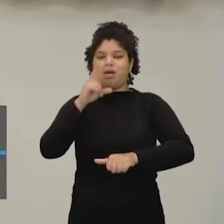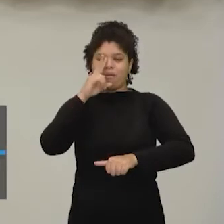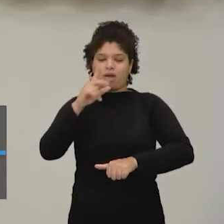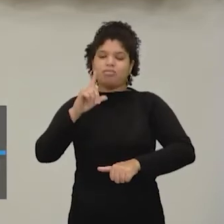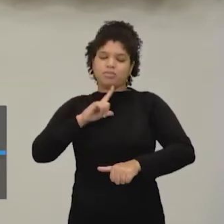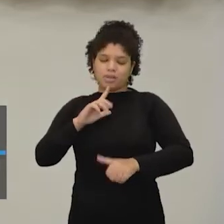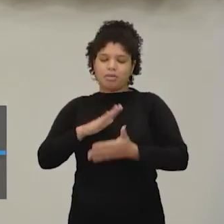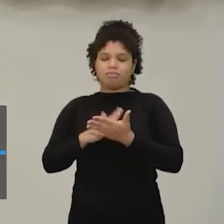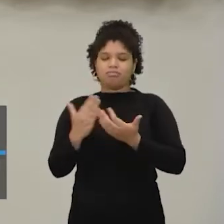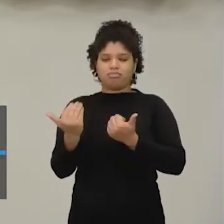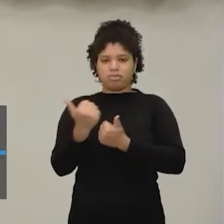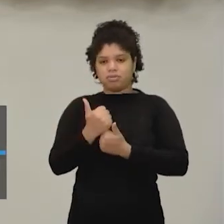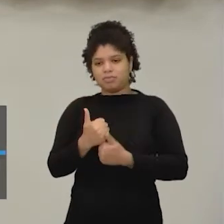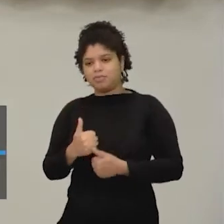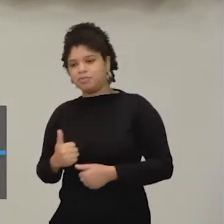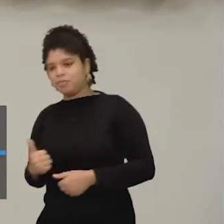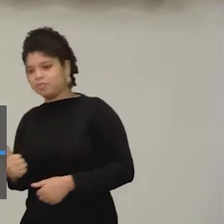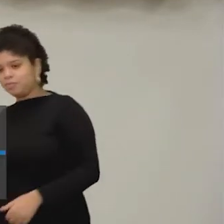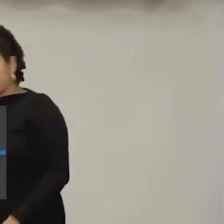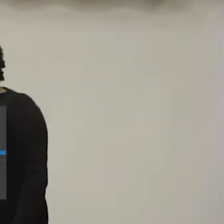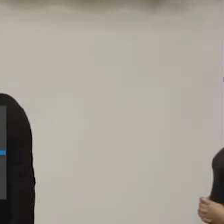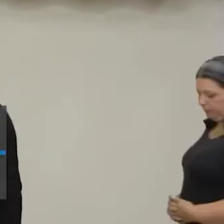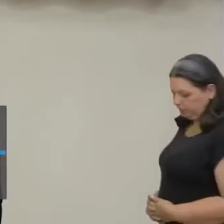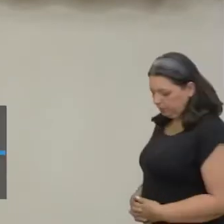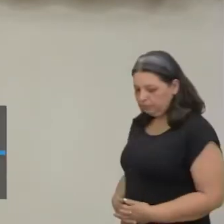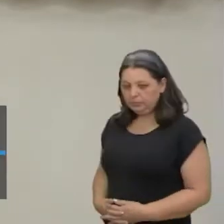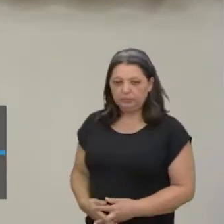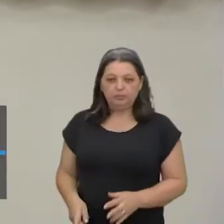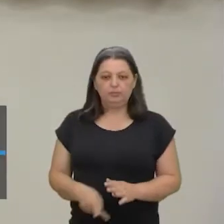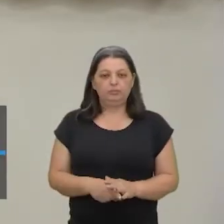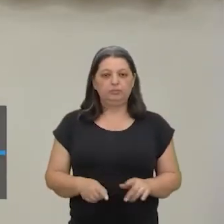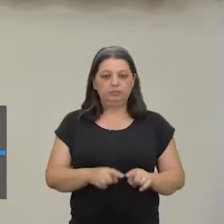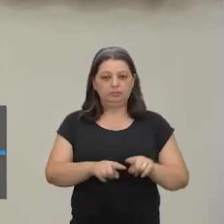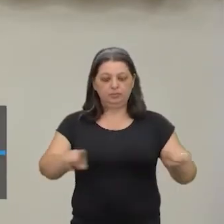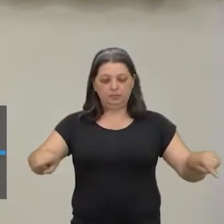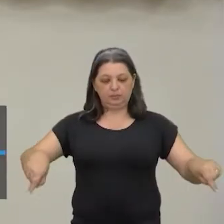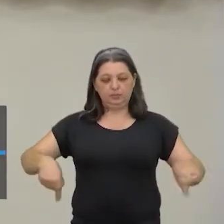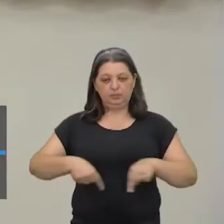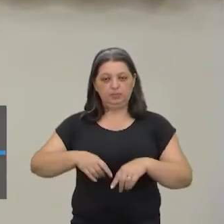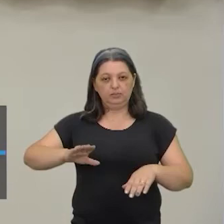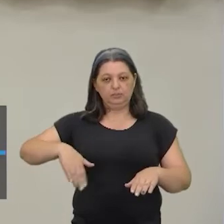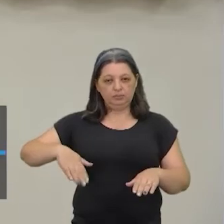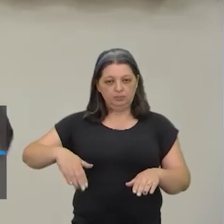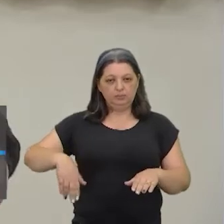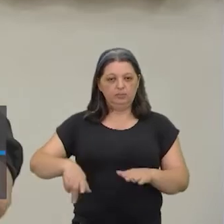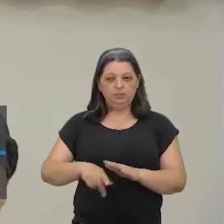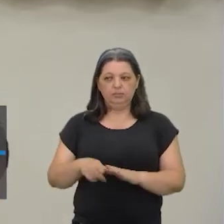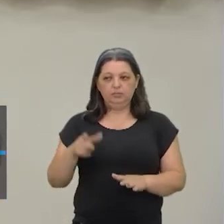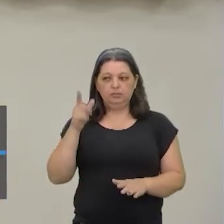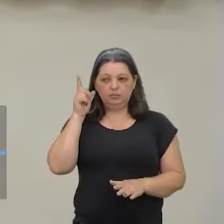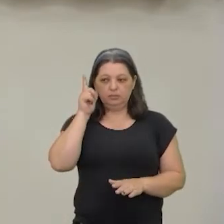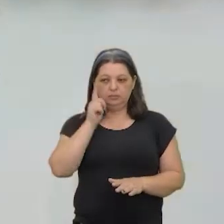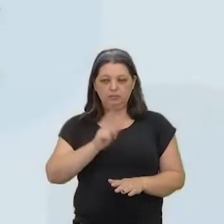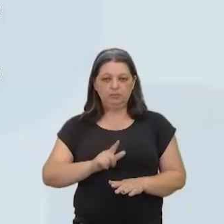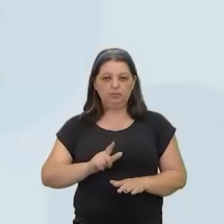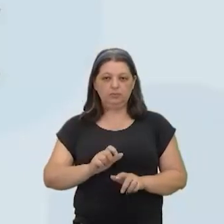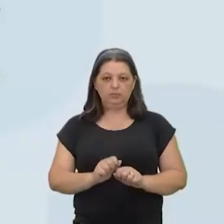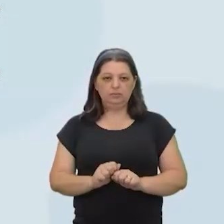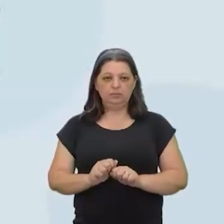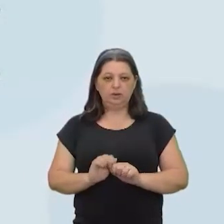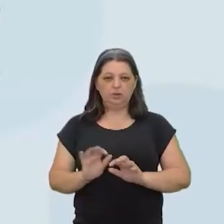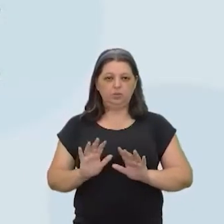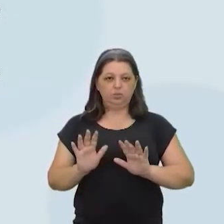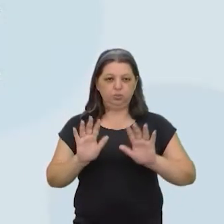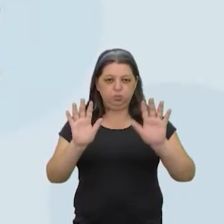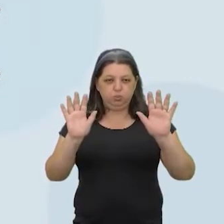distribuindo a água do mar entre as piscinas para ocorrer a evaporação mais rápido. Aí,